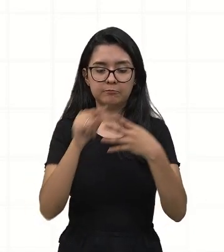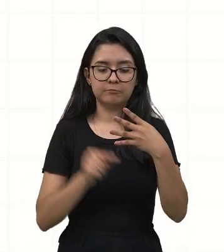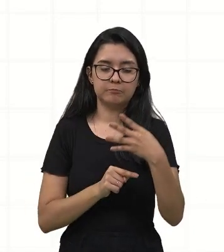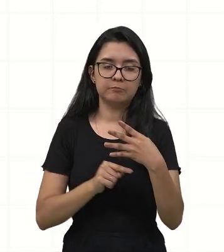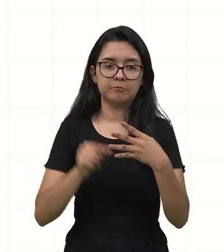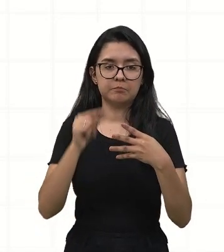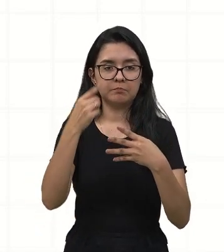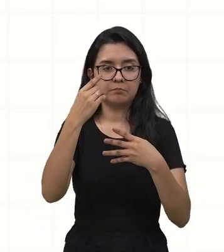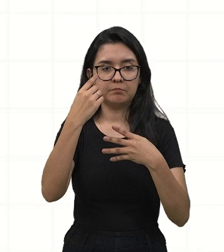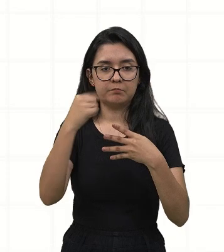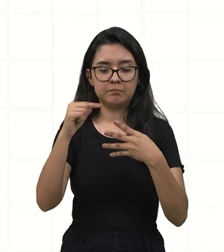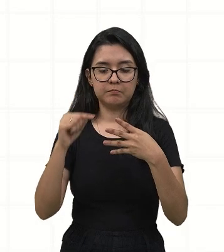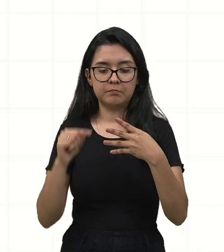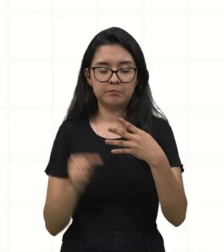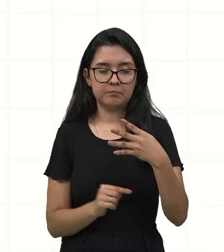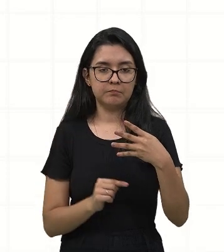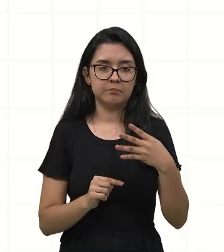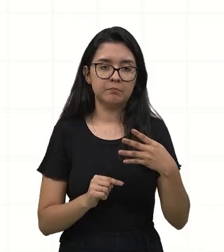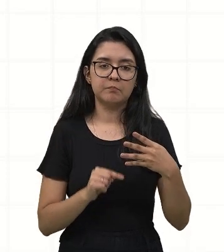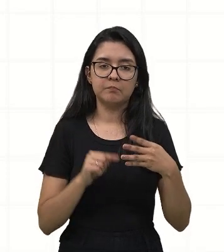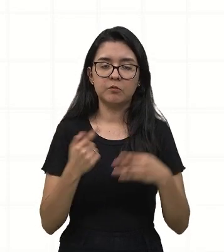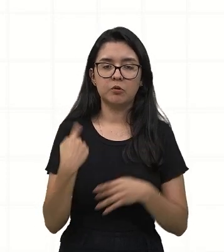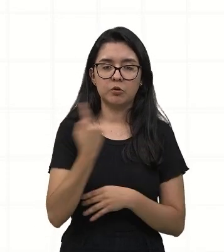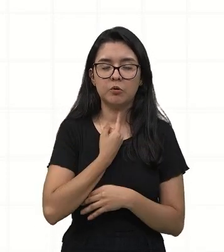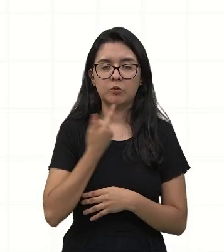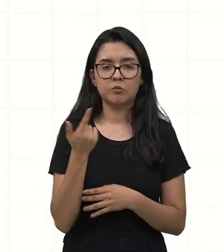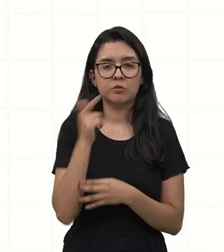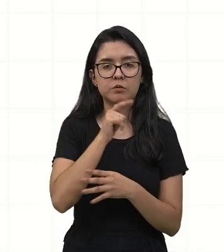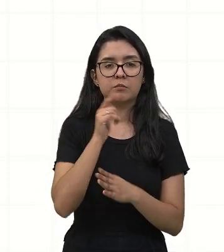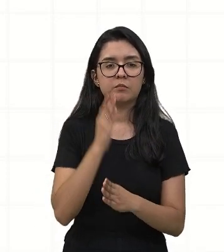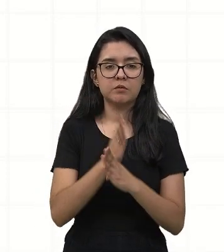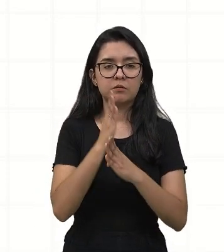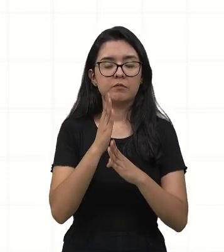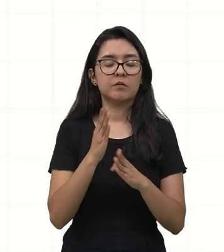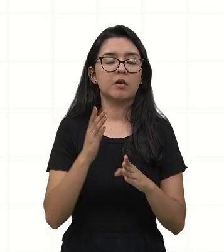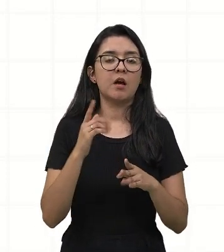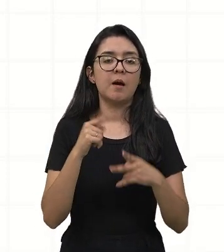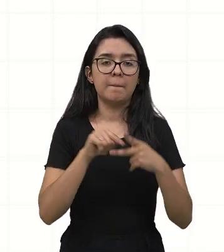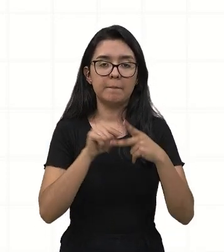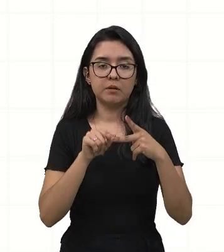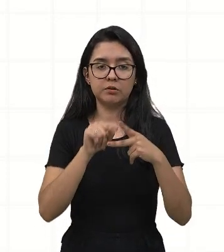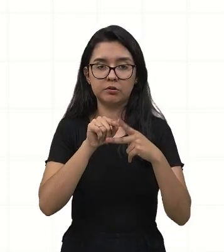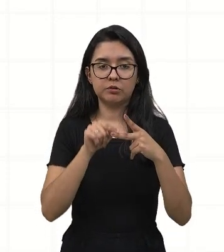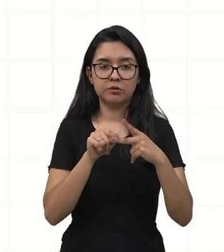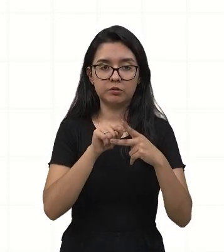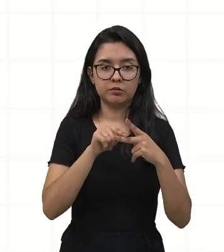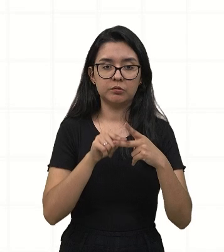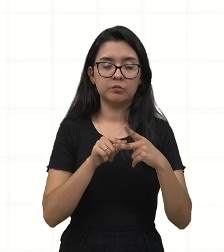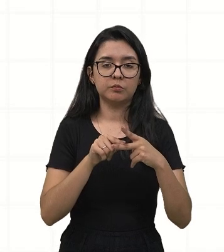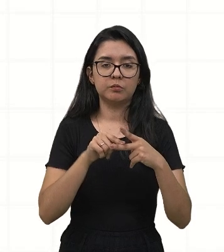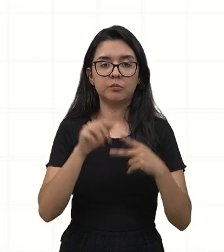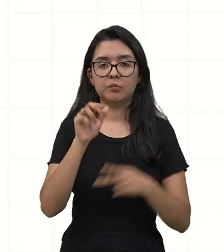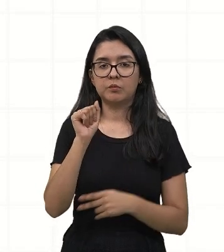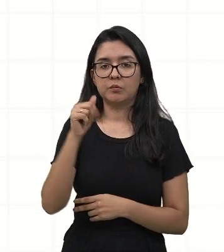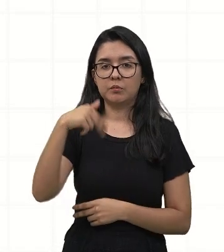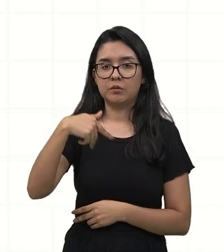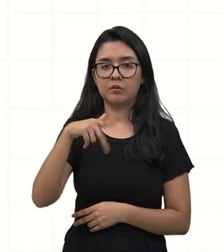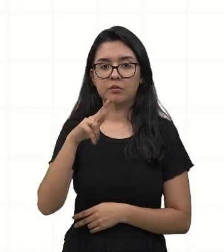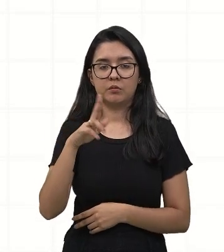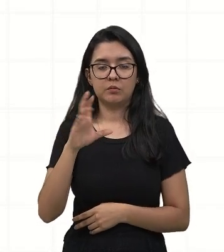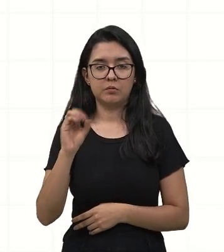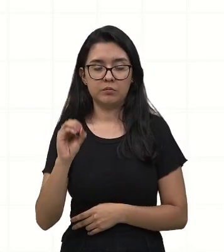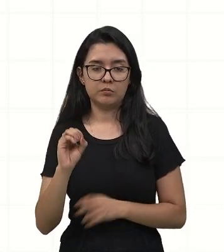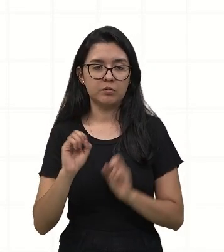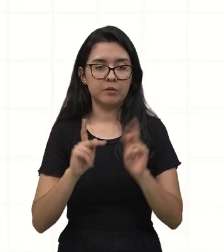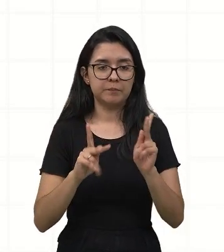aí para poder estabelecermos a medida de um ângulo, beleza? E aí,